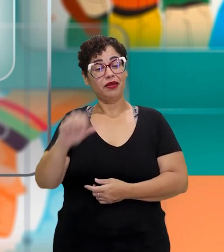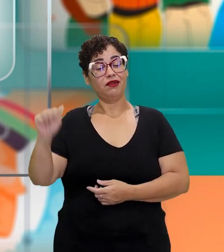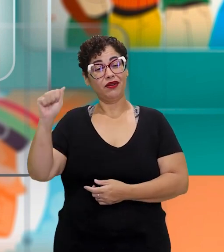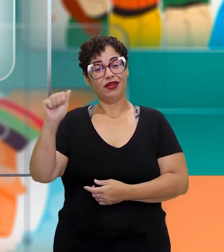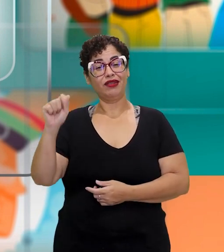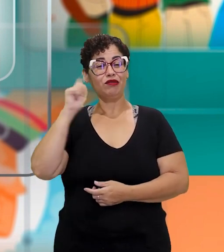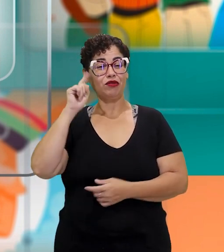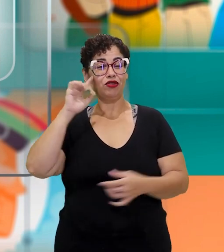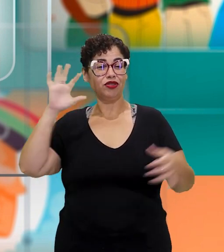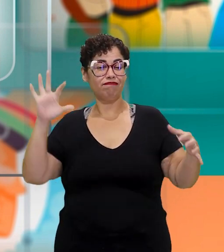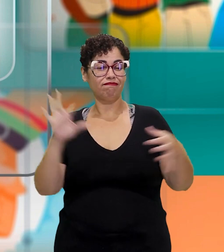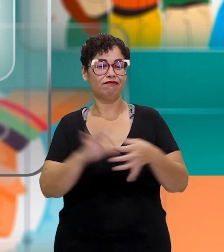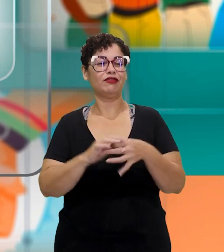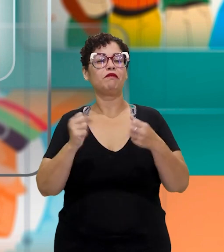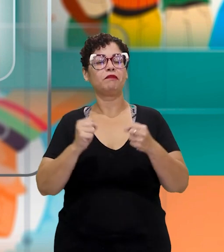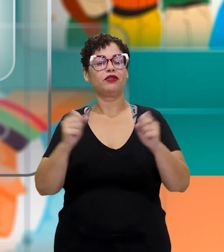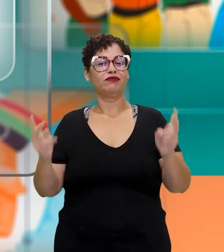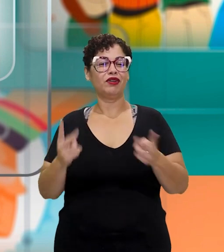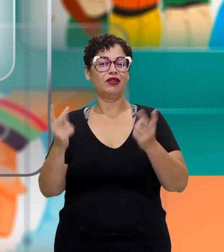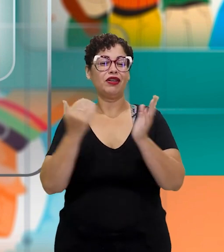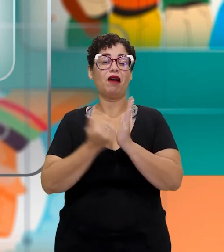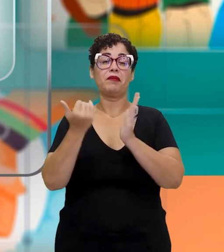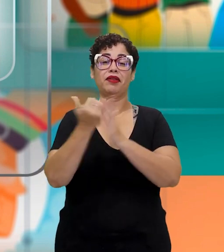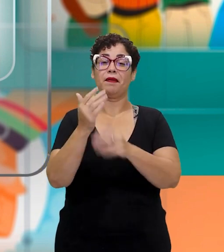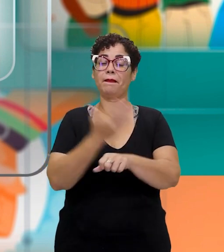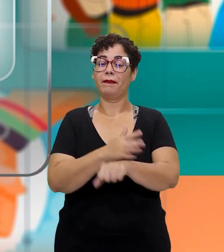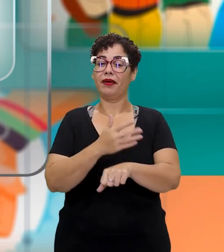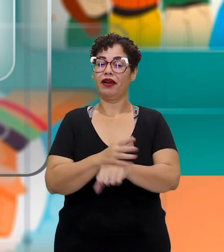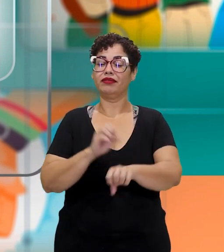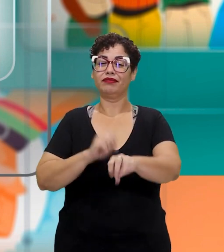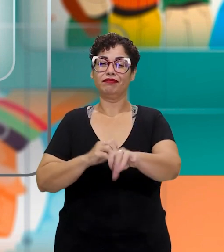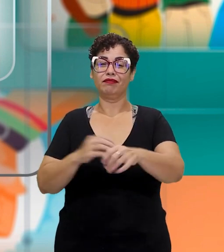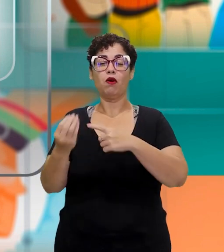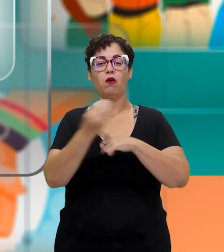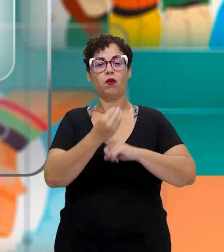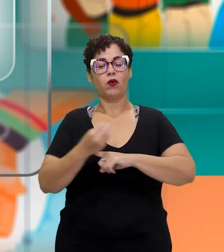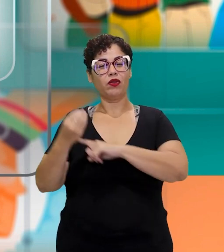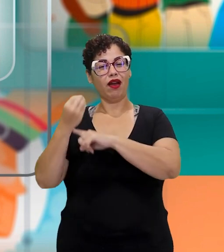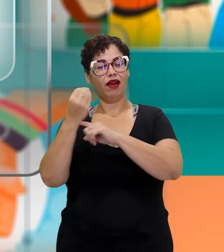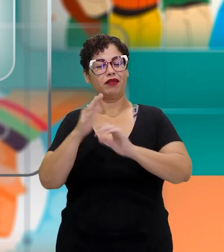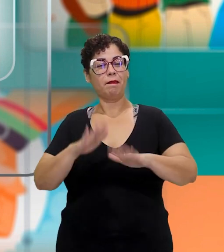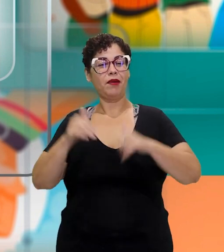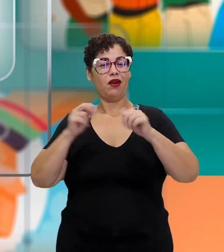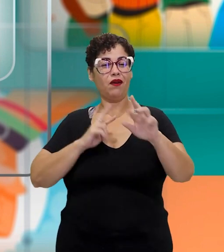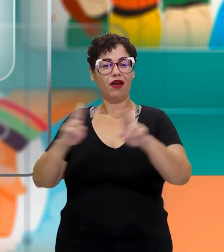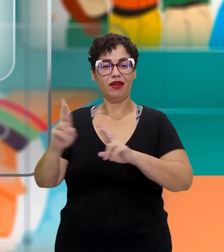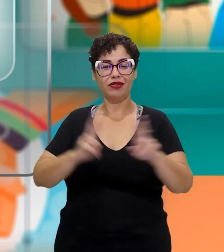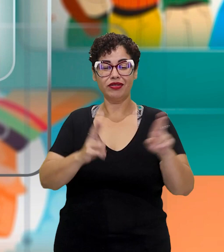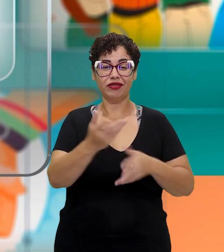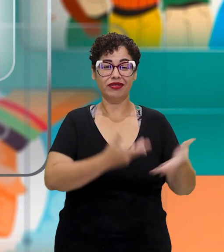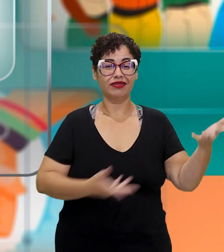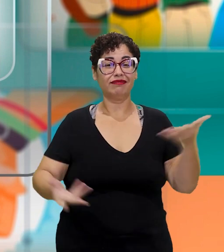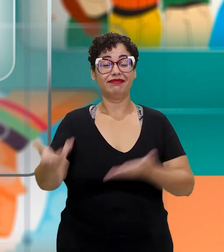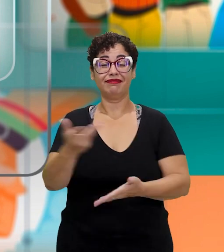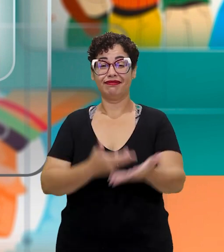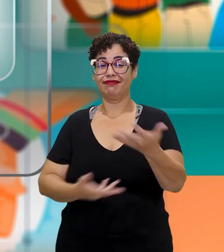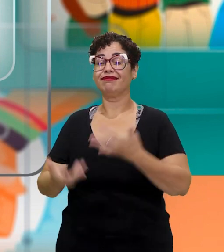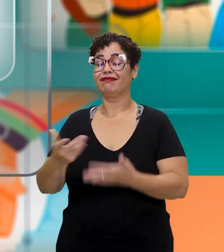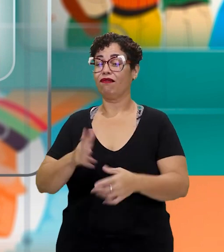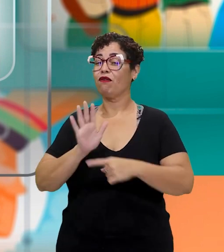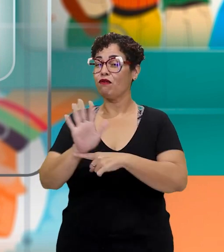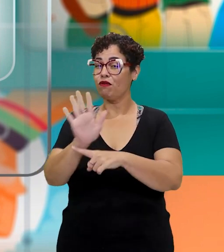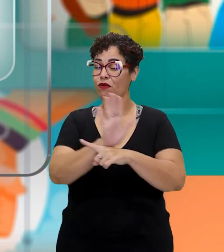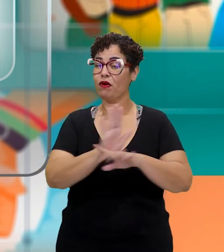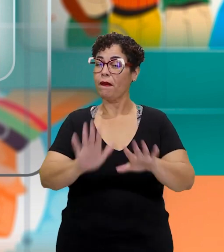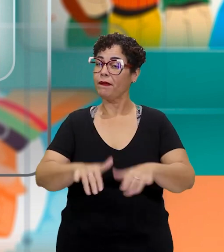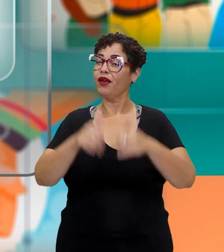com a sabedoria do dia a dia, podemos enriquecer nossas práticas de autocuidado, melhorar nossos relacionamentos